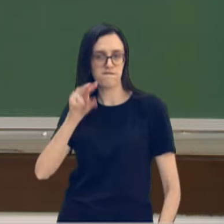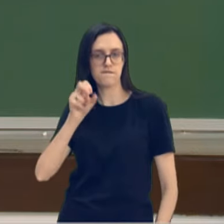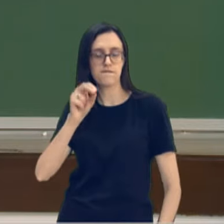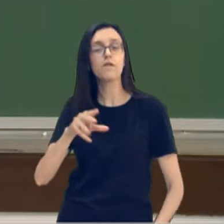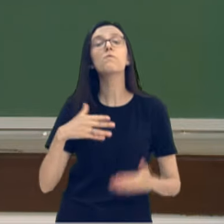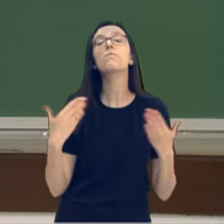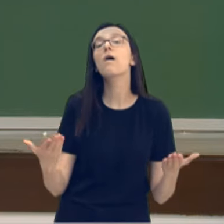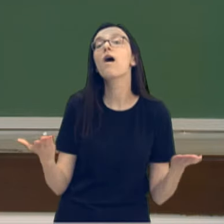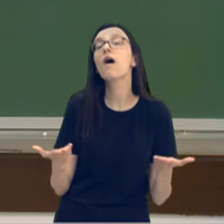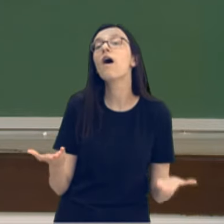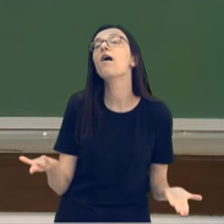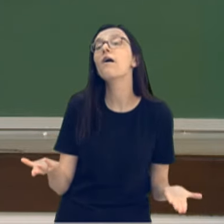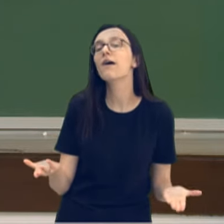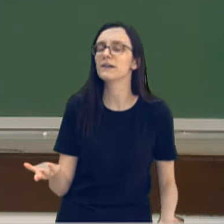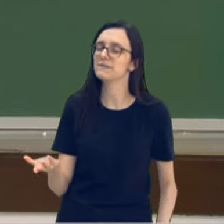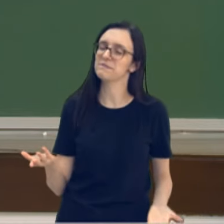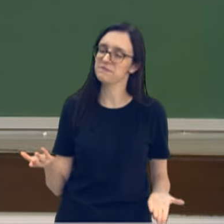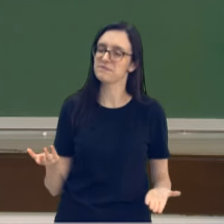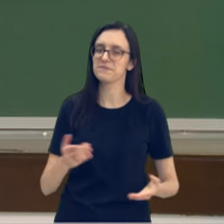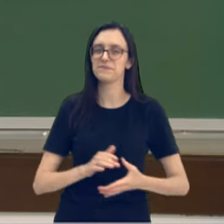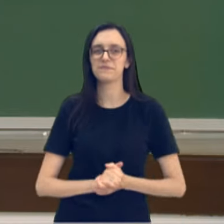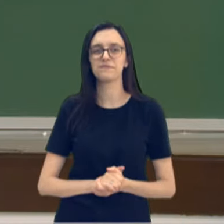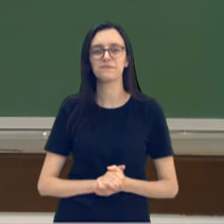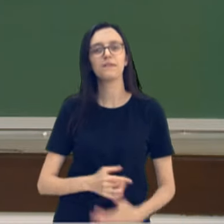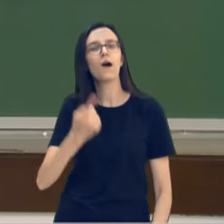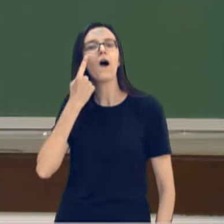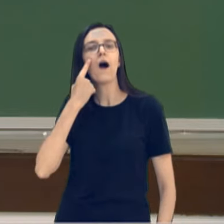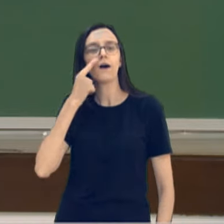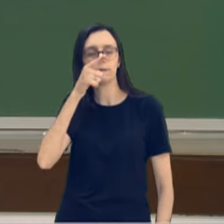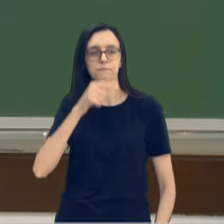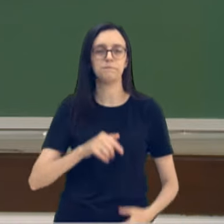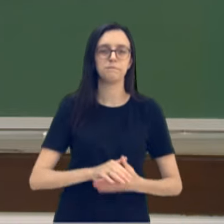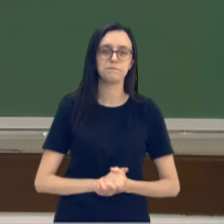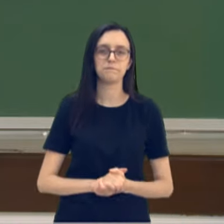qual? Duvido que vocês acertam. Dá uma olhada na tabela ali.